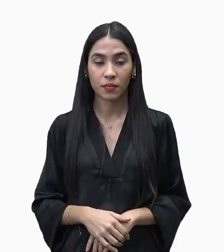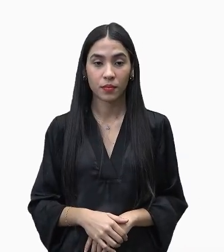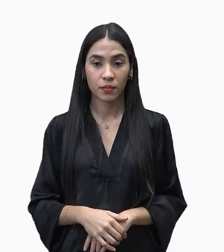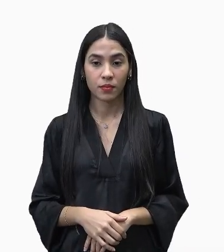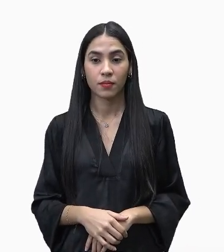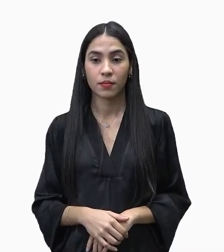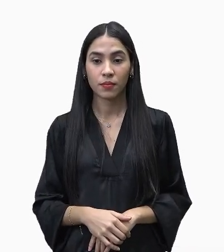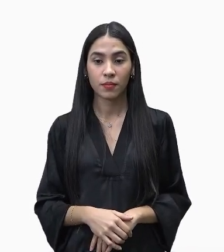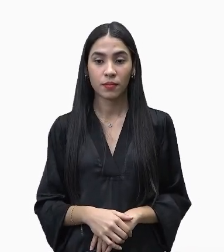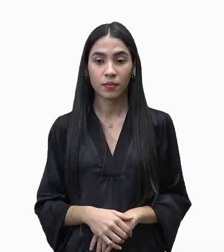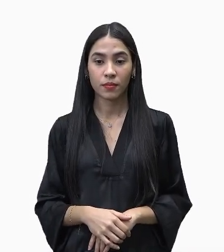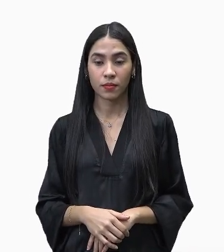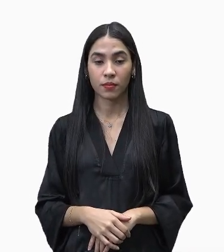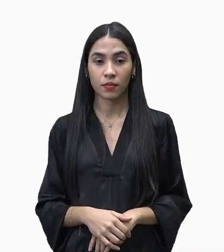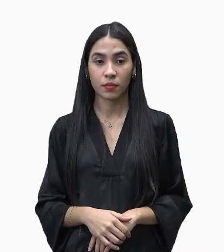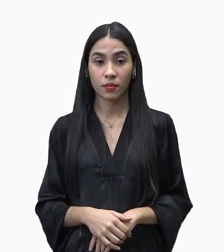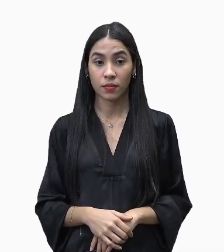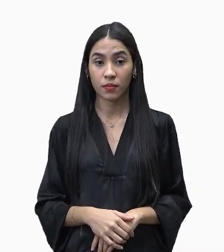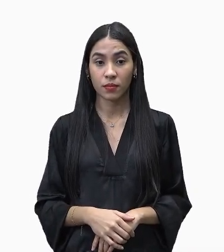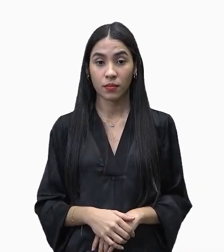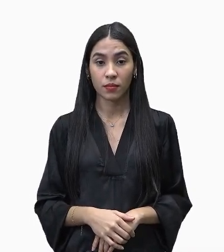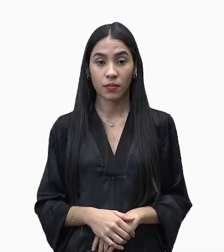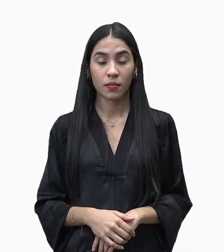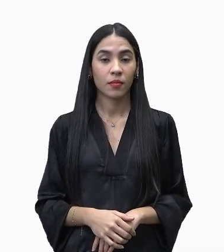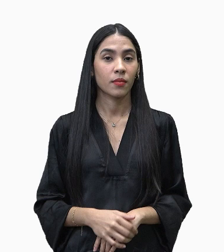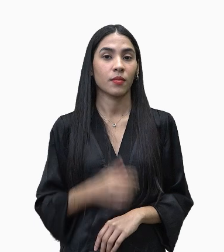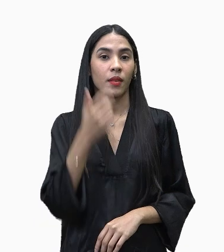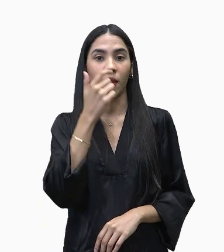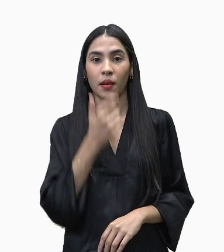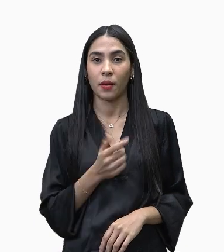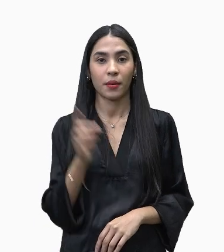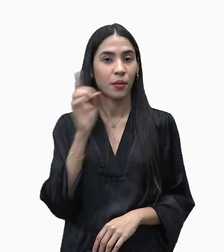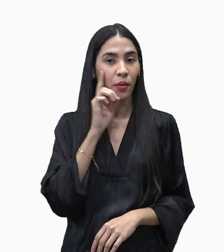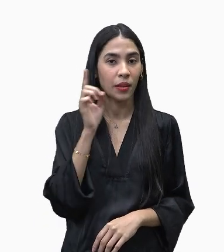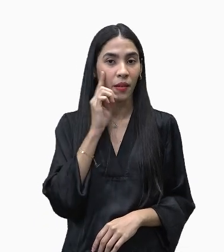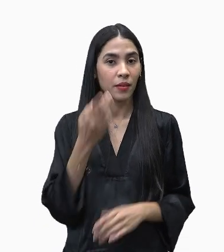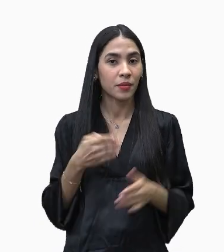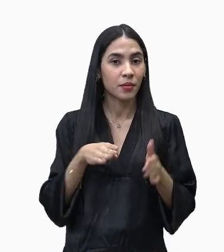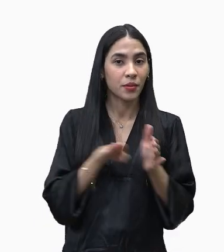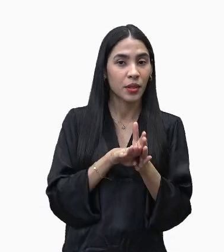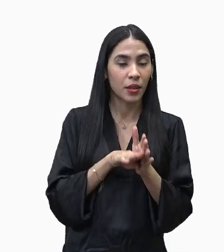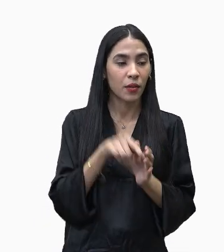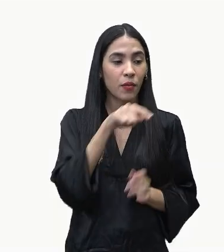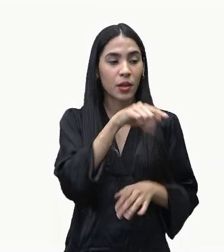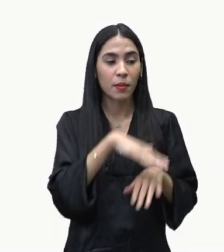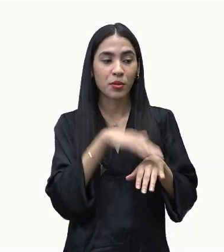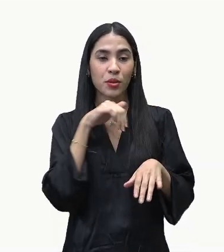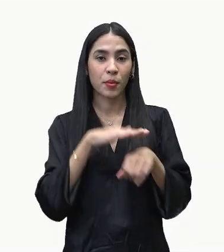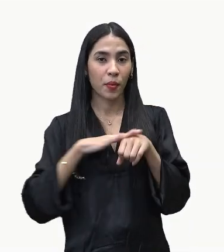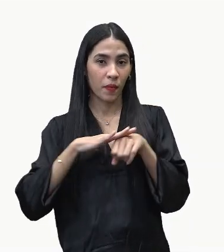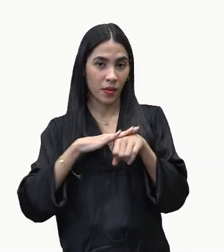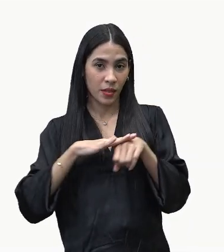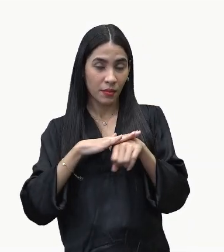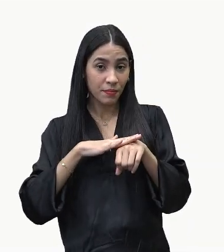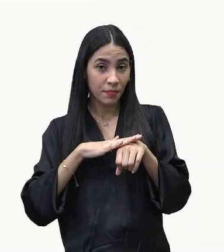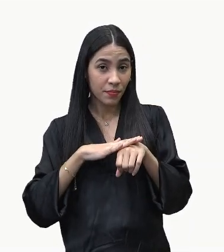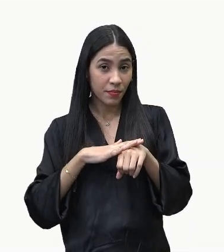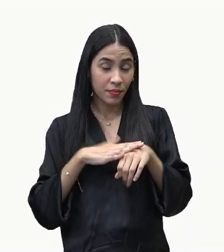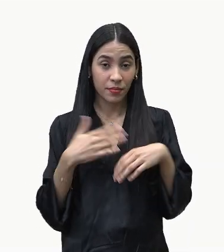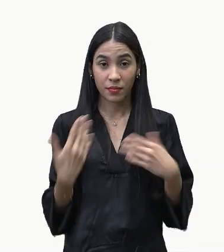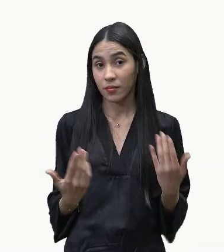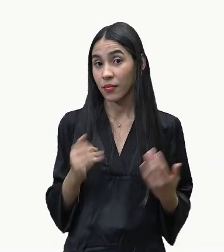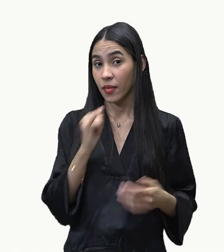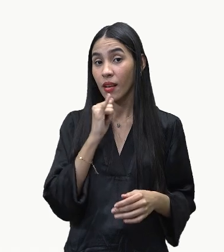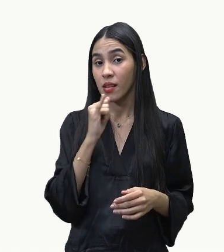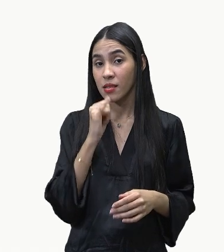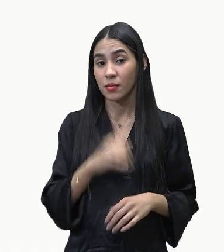lá. Eu, toda vez que chego, você me chama para conversar, né? É